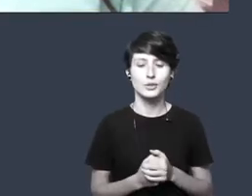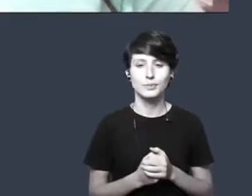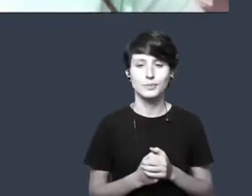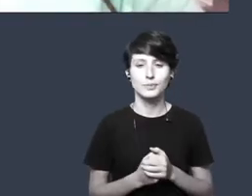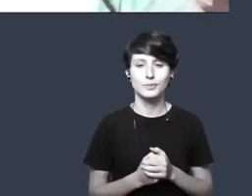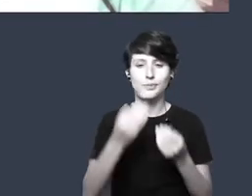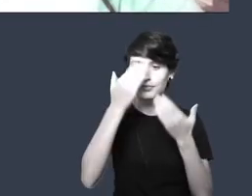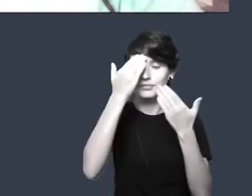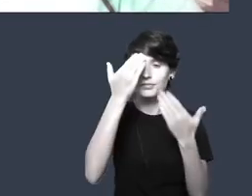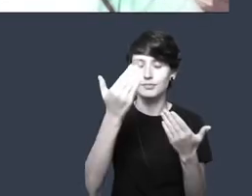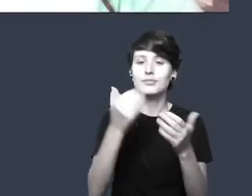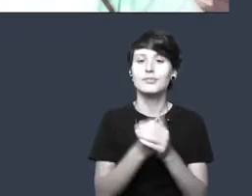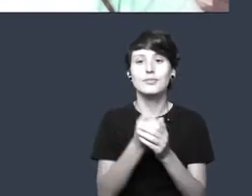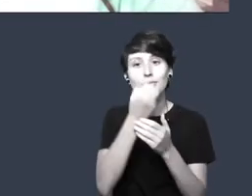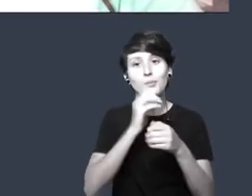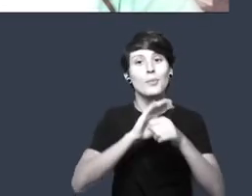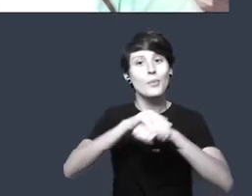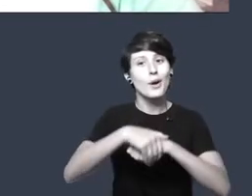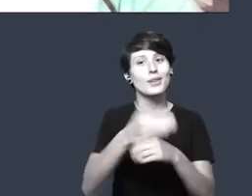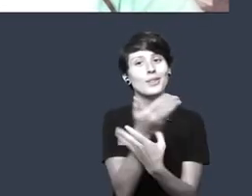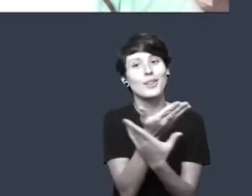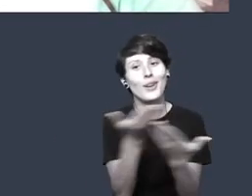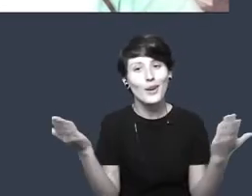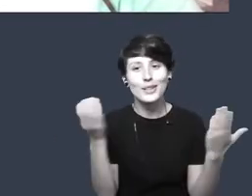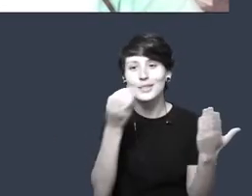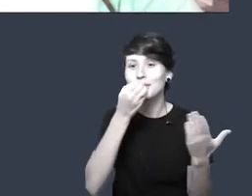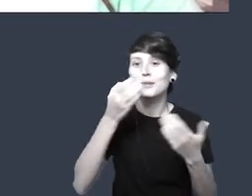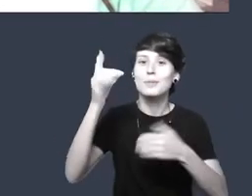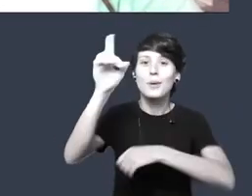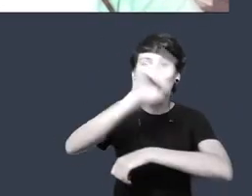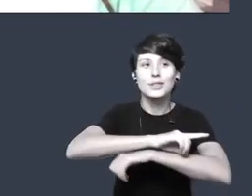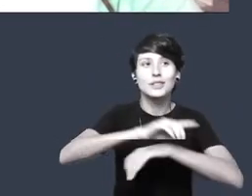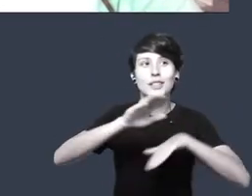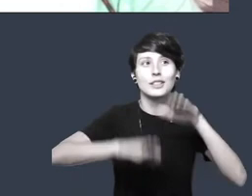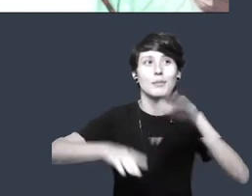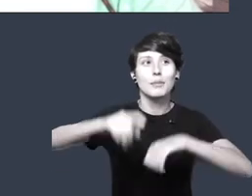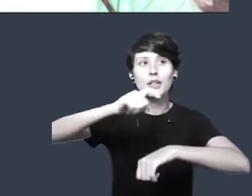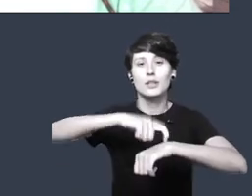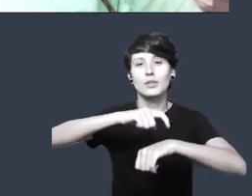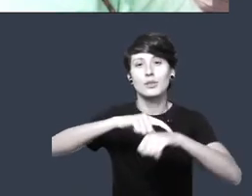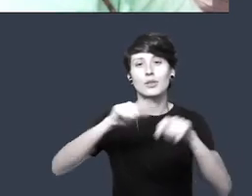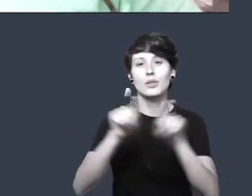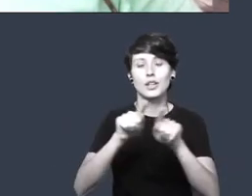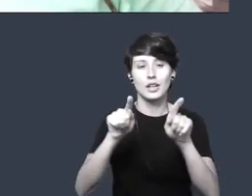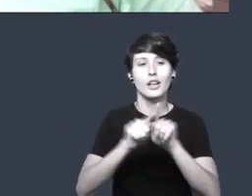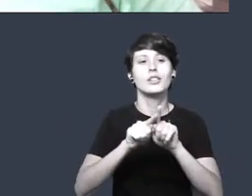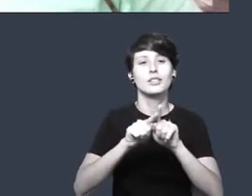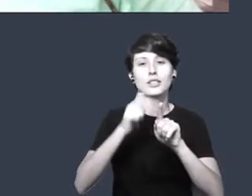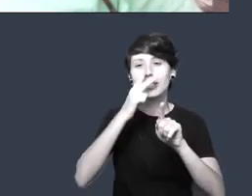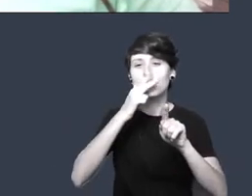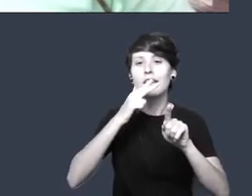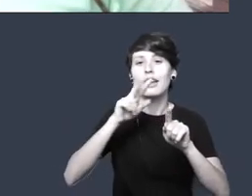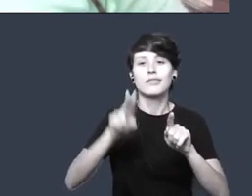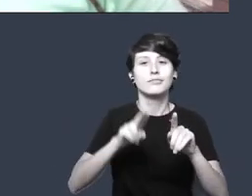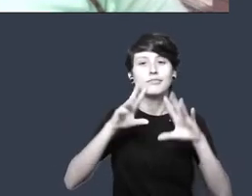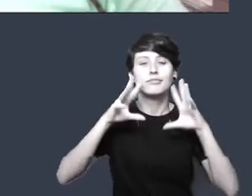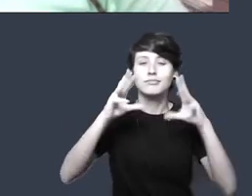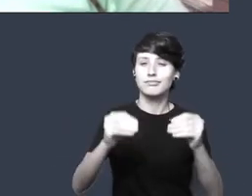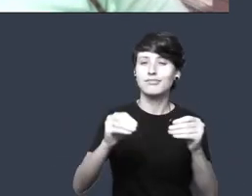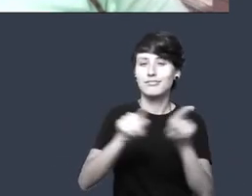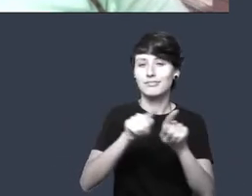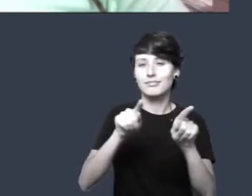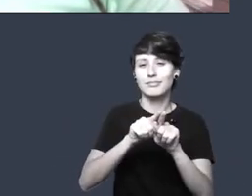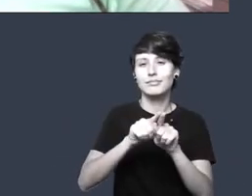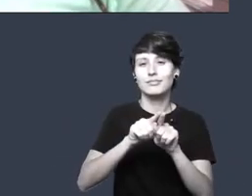Obrigada, Nina. Boa noite, pessoal. Boa tarde, bom dia, dependendo do fuso. É um super prazer estar aqui com vocês. É um